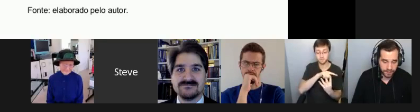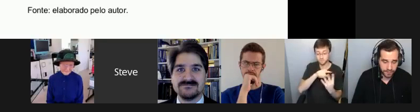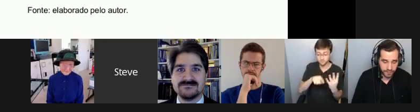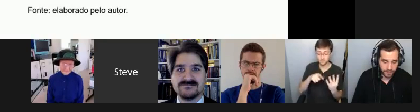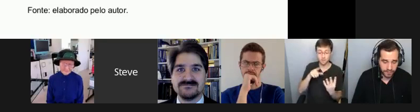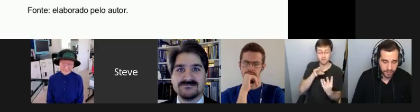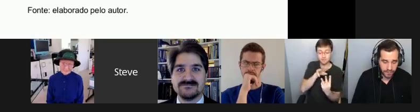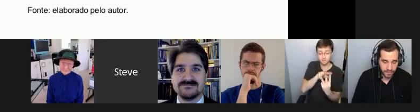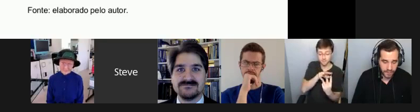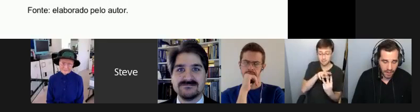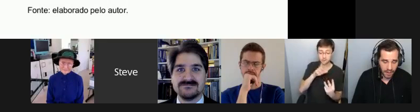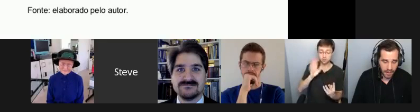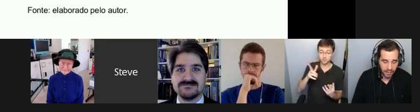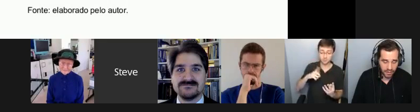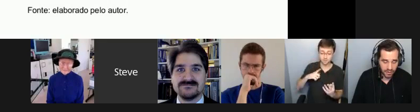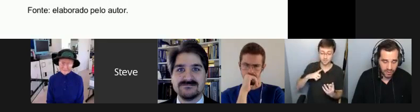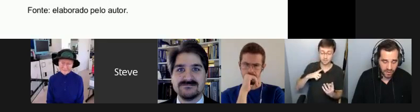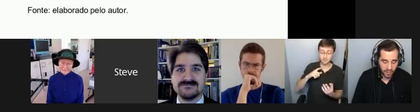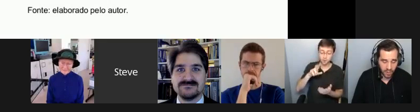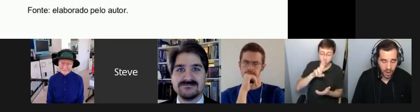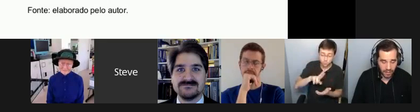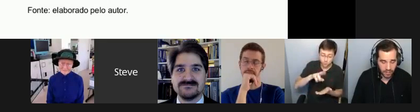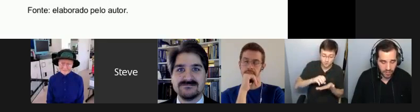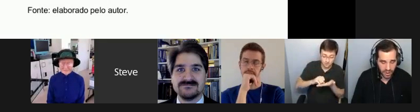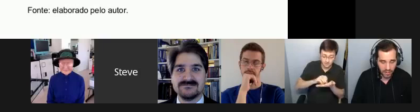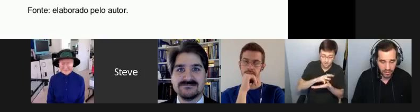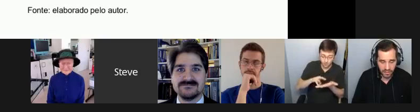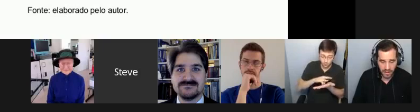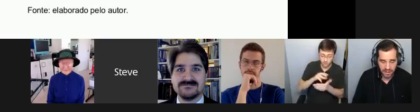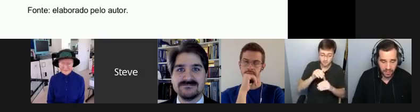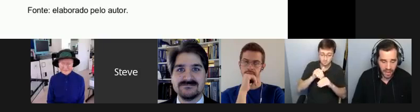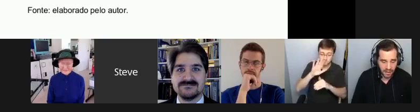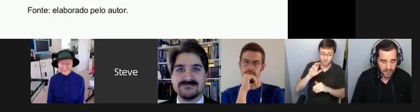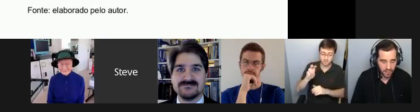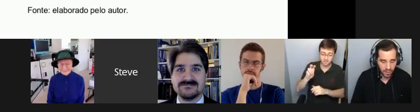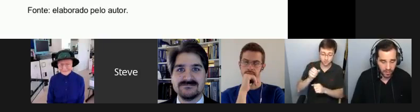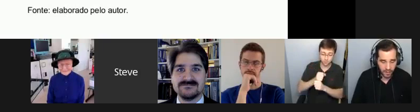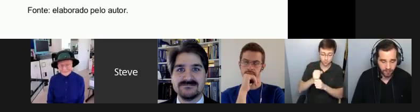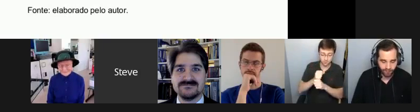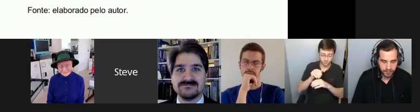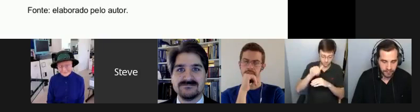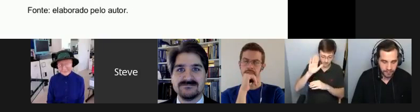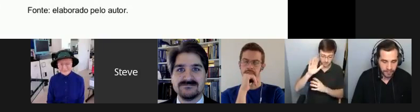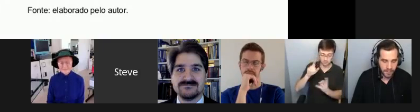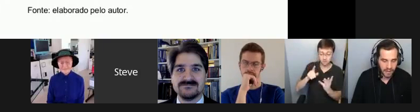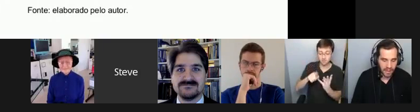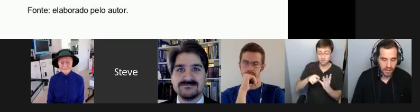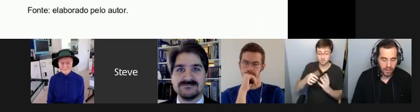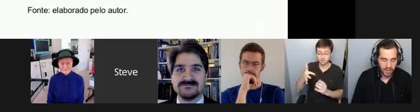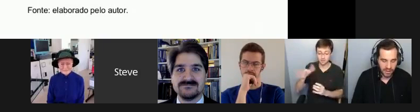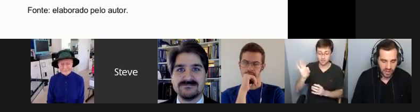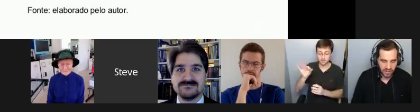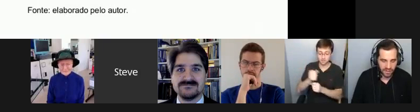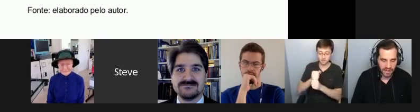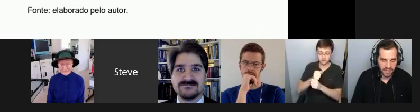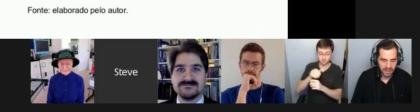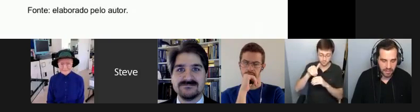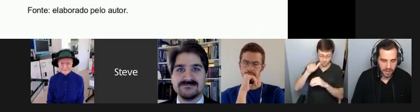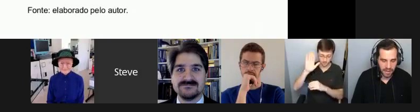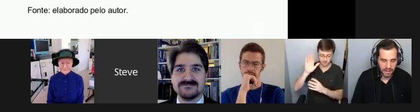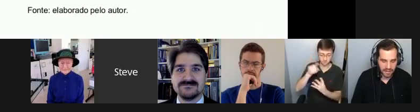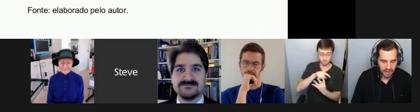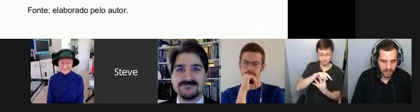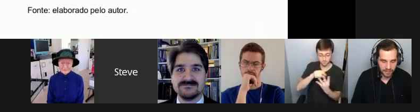três. Nós tivemos 4 sujeitos, 3 mulheres e um homem, e onde eles já